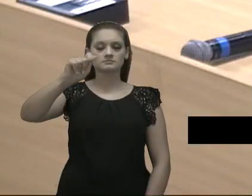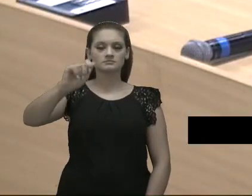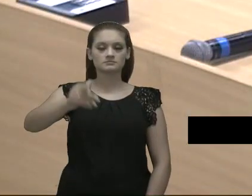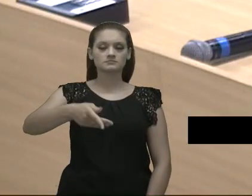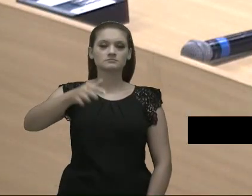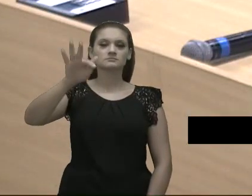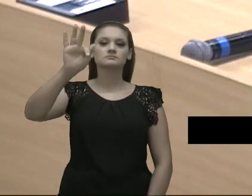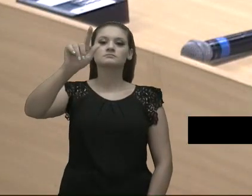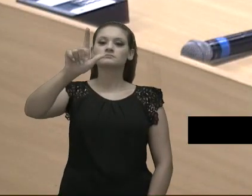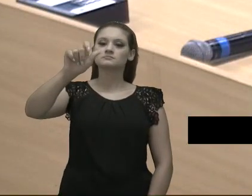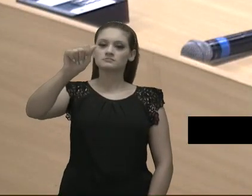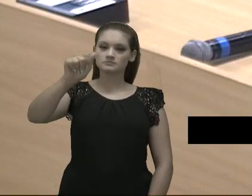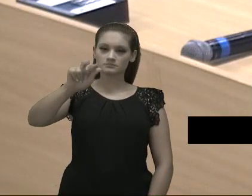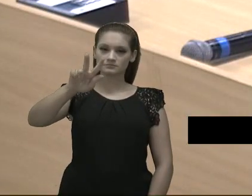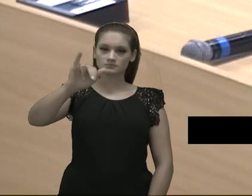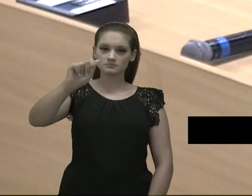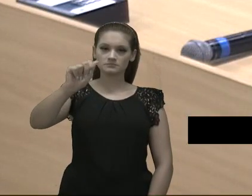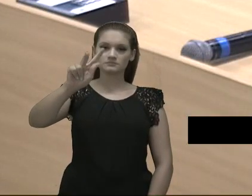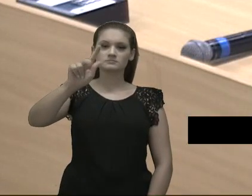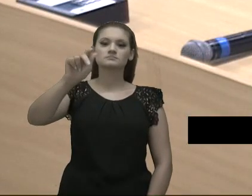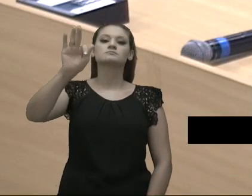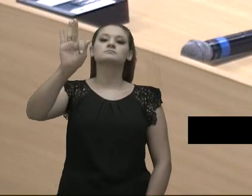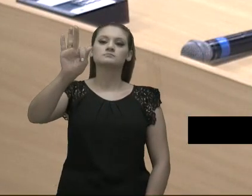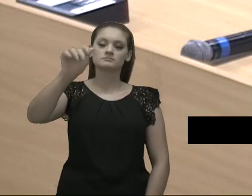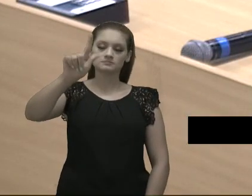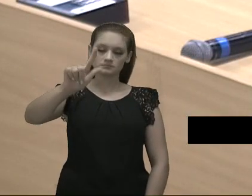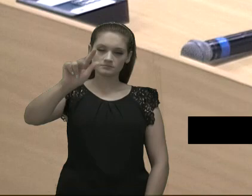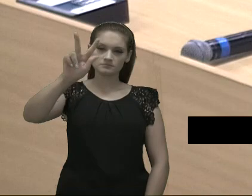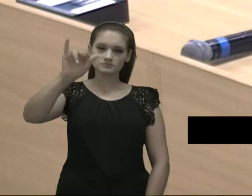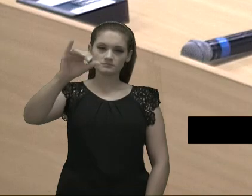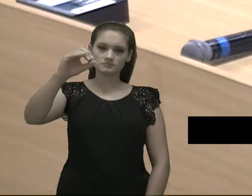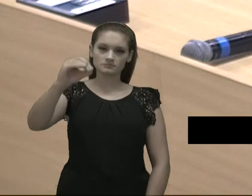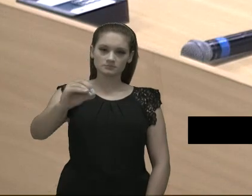doutora Flávia, Renata, Rui, Tânia.